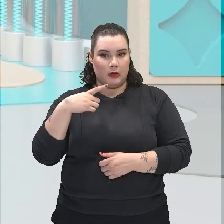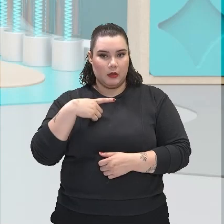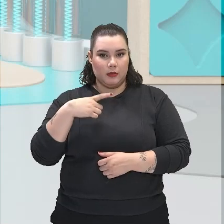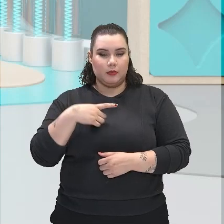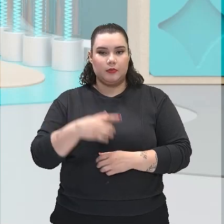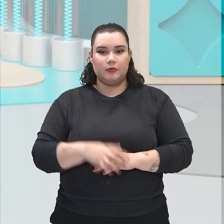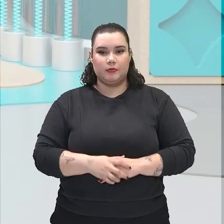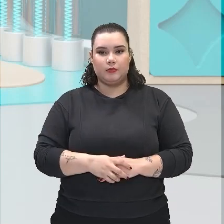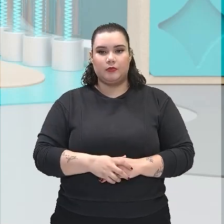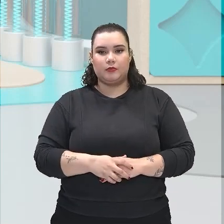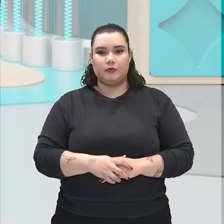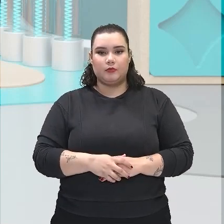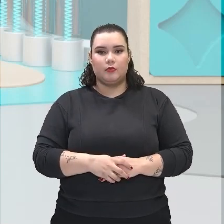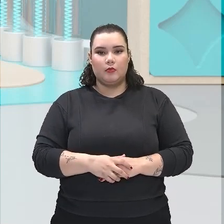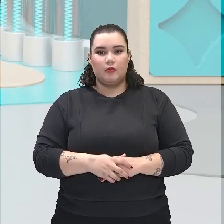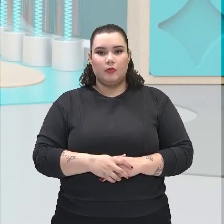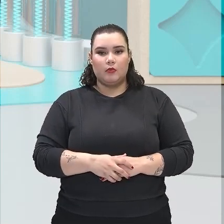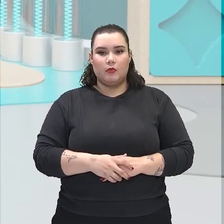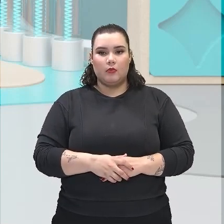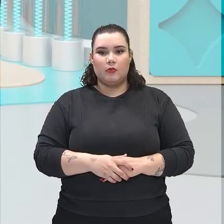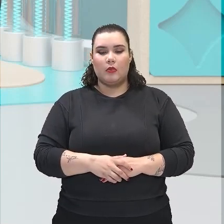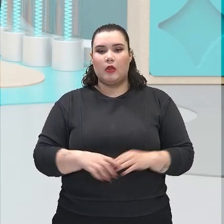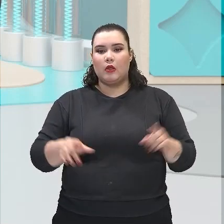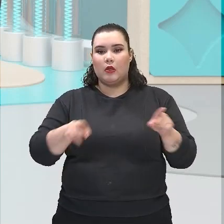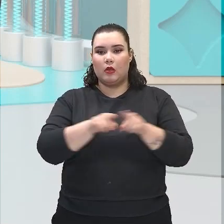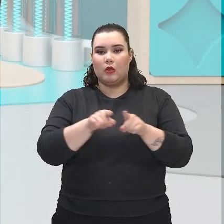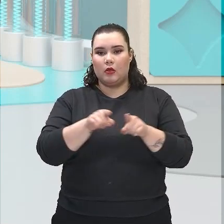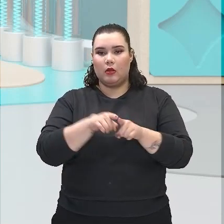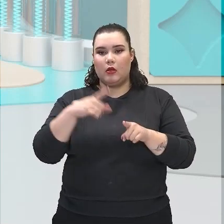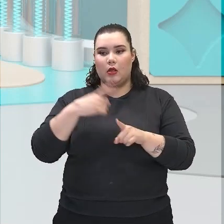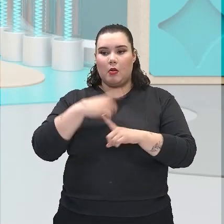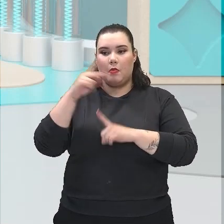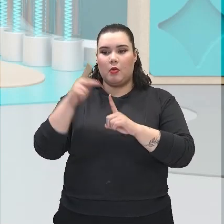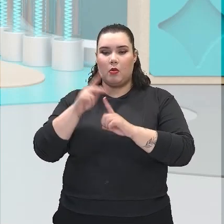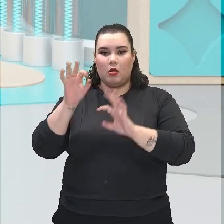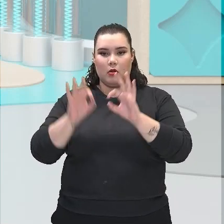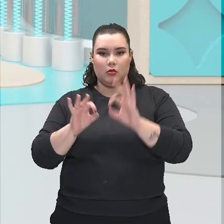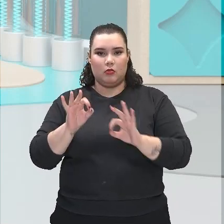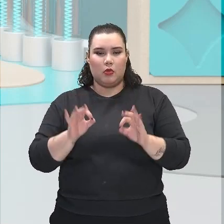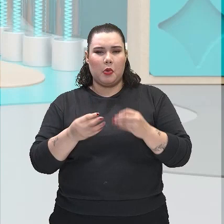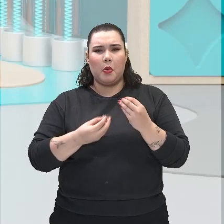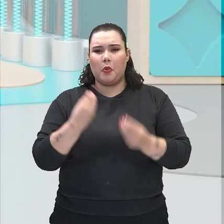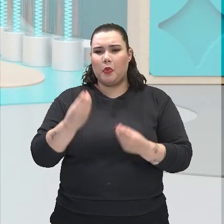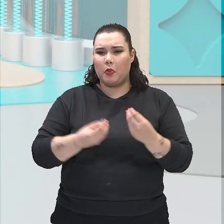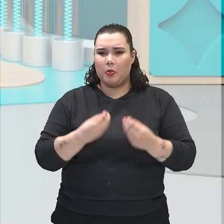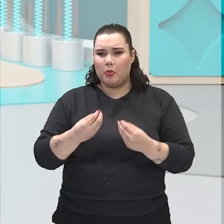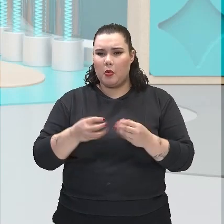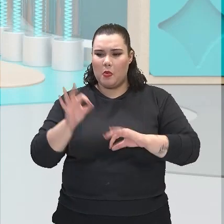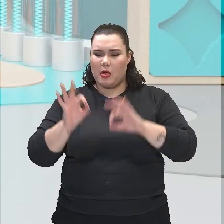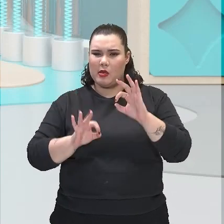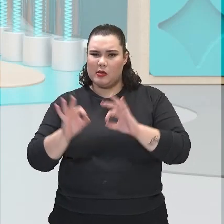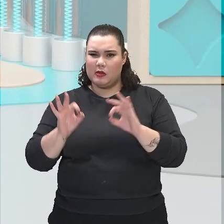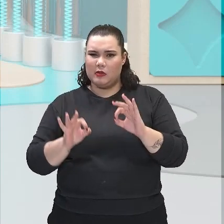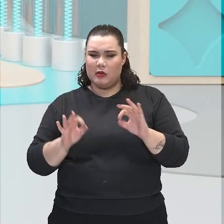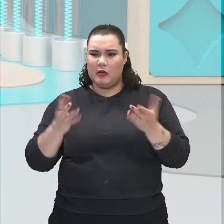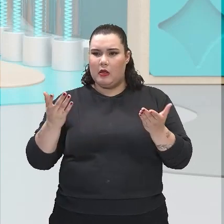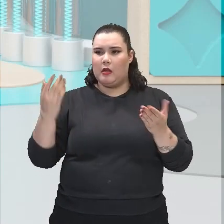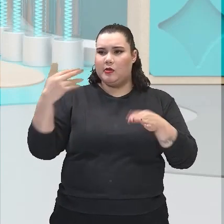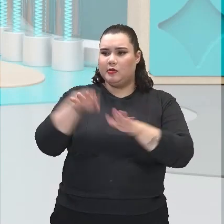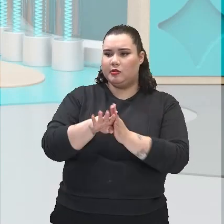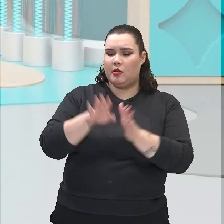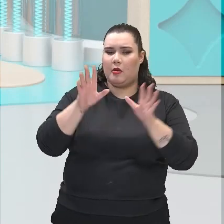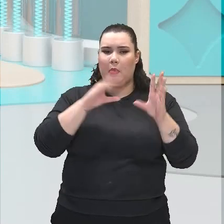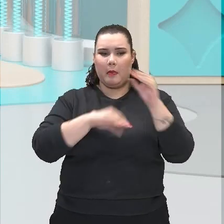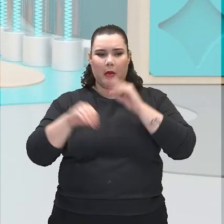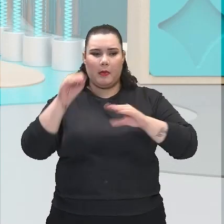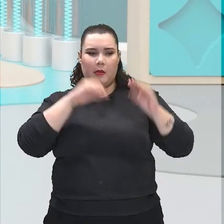gente, ele também tem um planejamento. Mas como assim, professor, um planejamento? Não é só chegar e